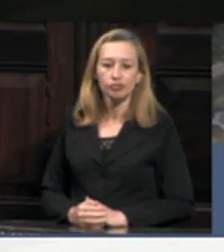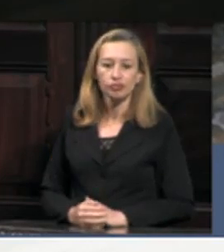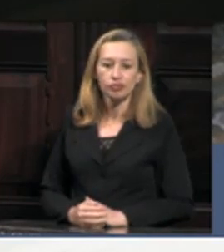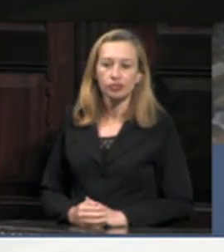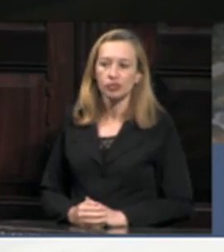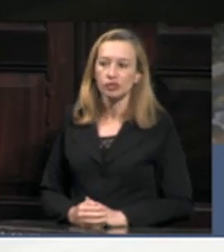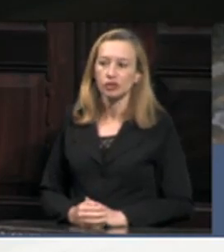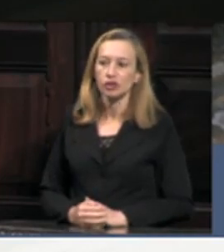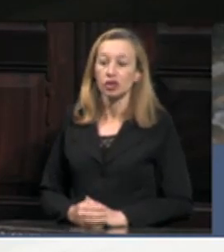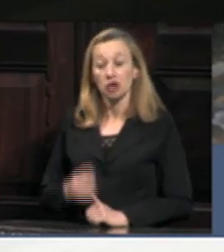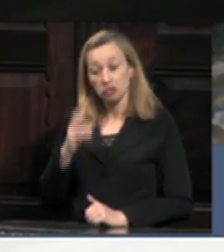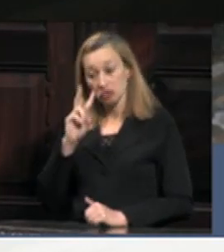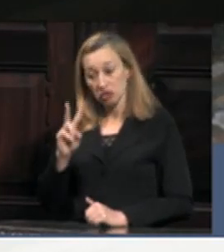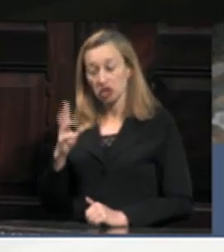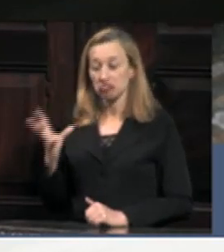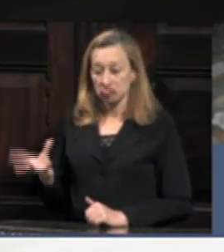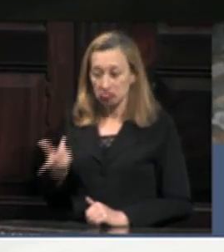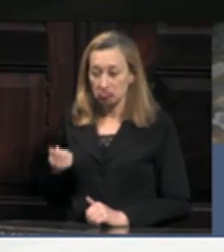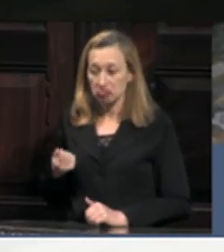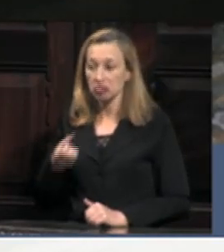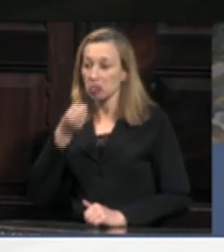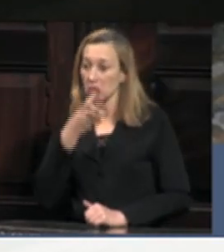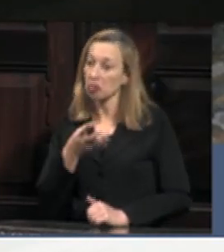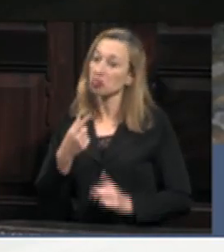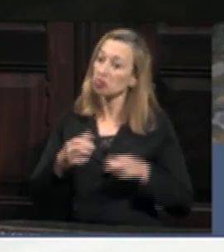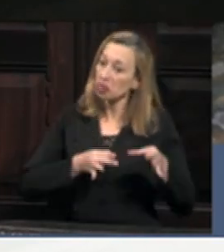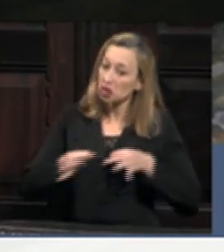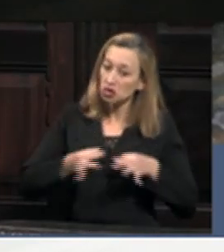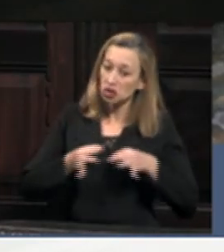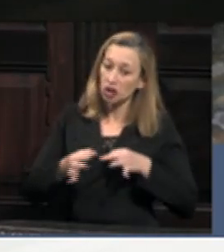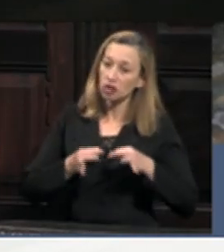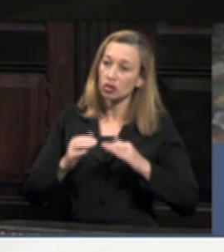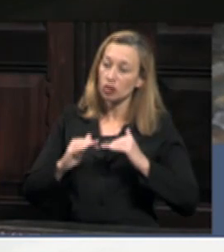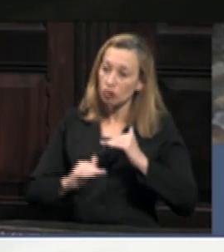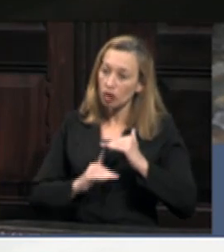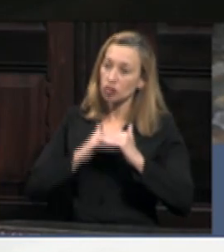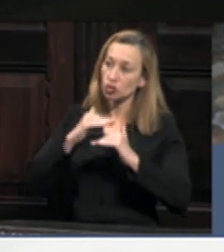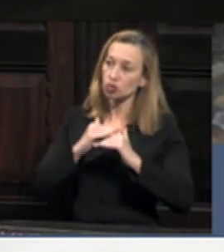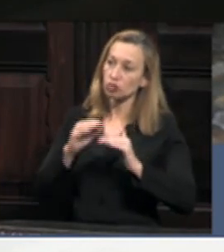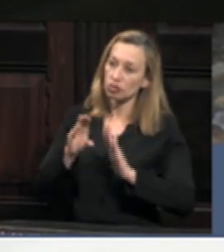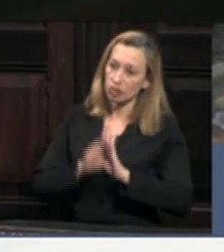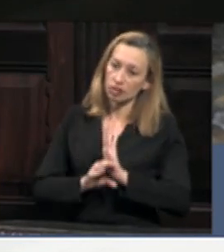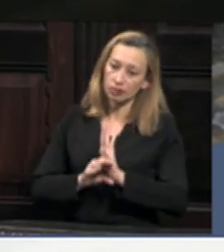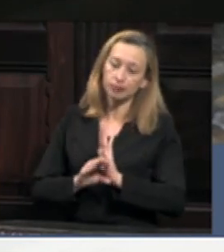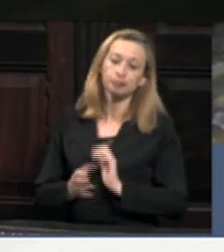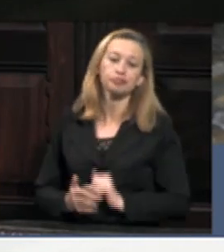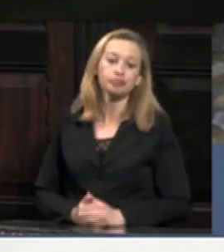contribui para o aperfeiçoamento do projeto com subemenda.